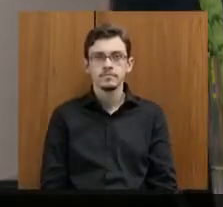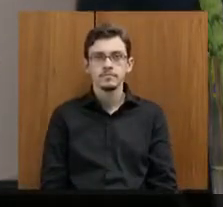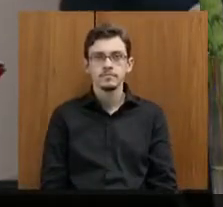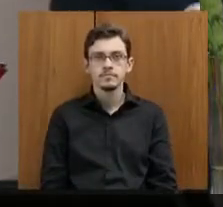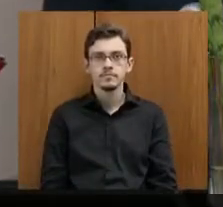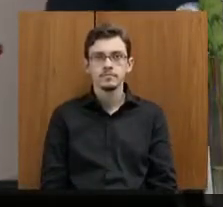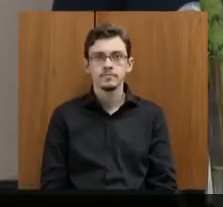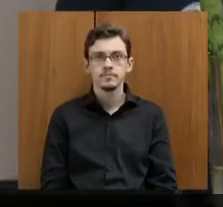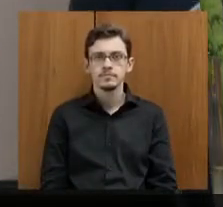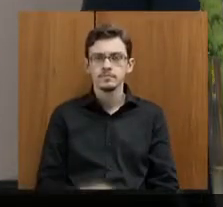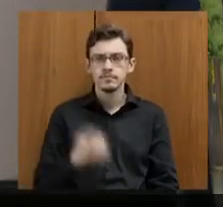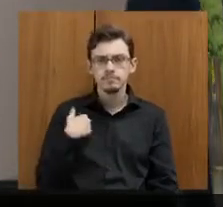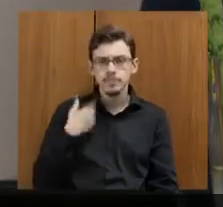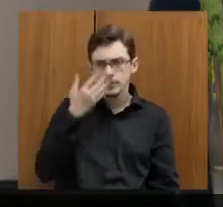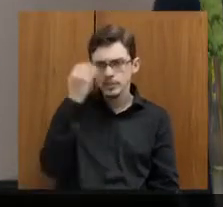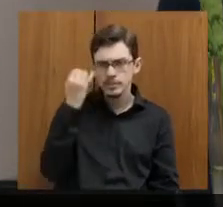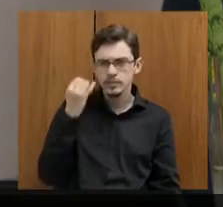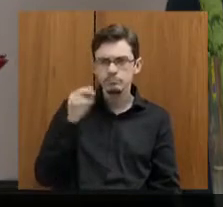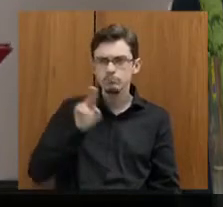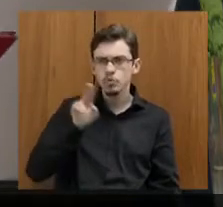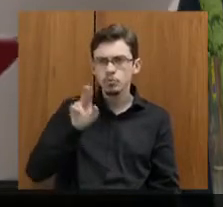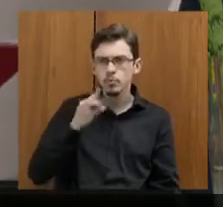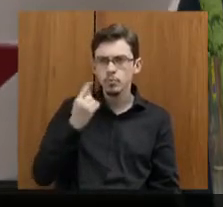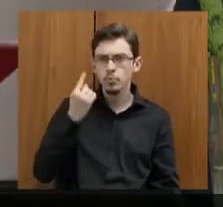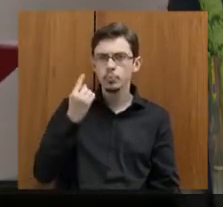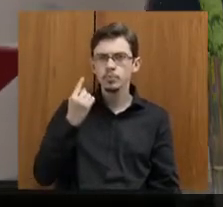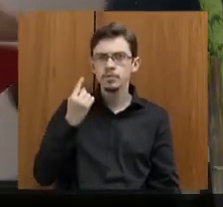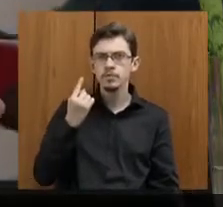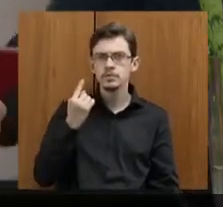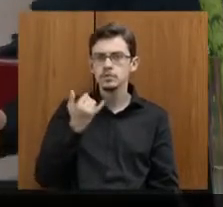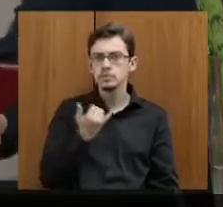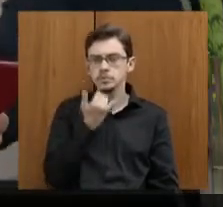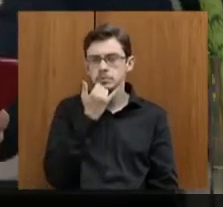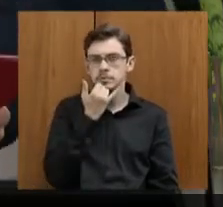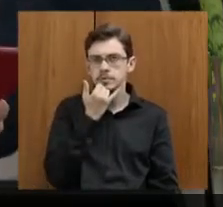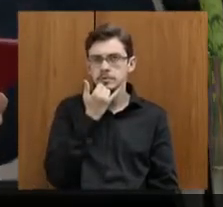deixa eu te falar algum me desculpem sim